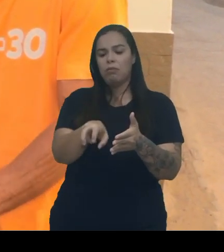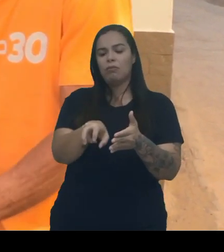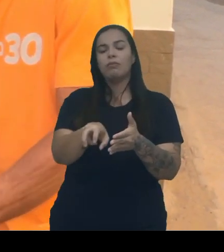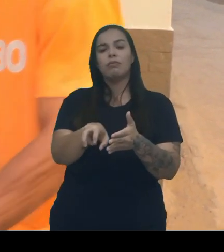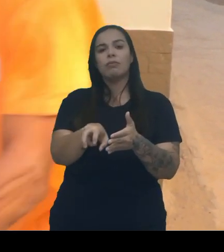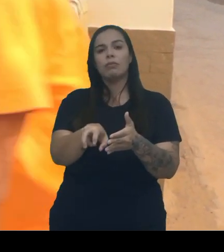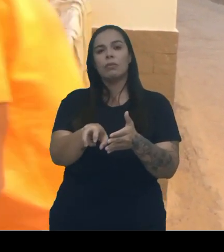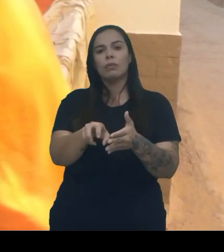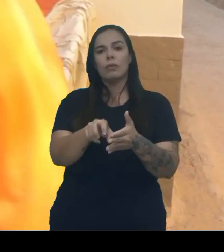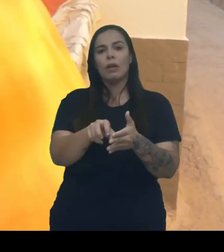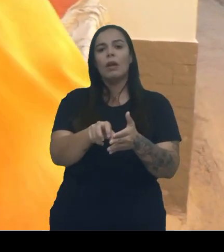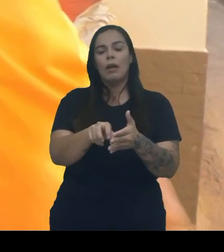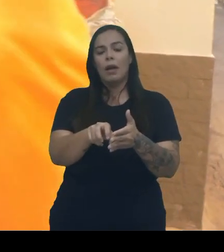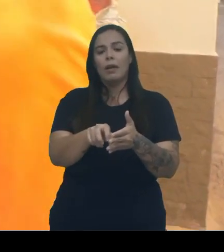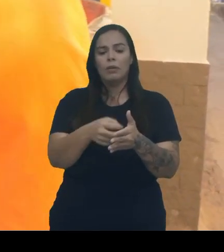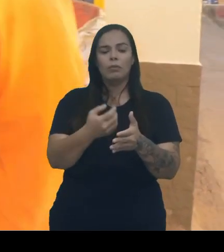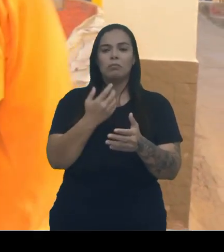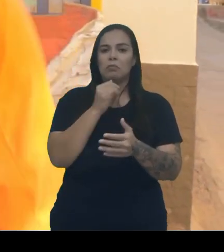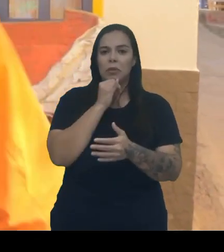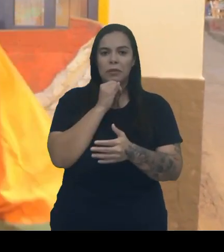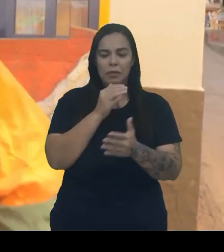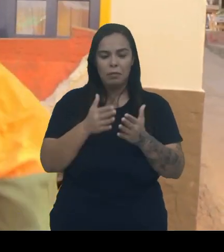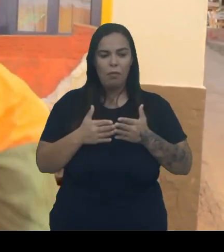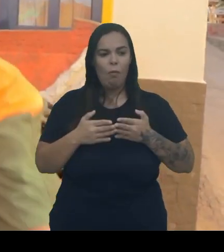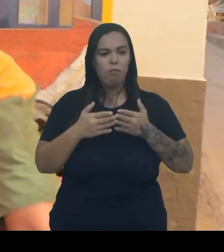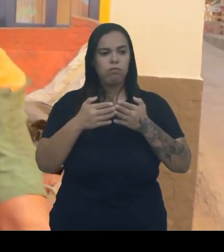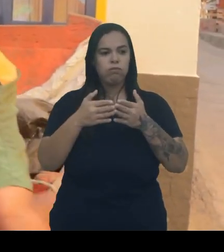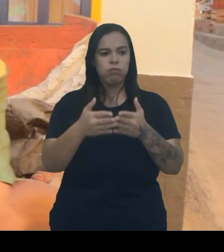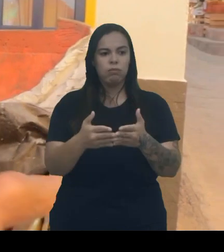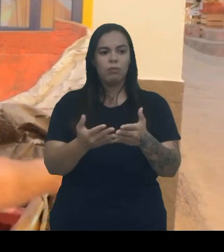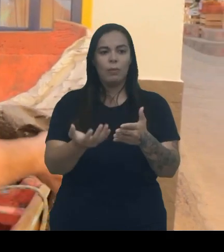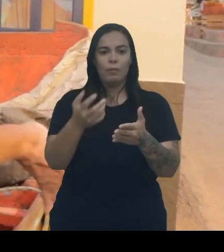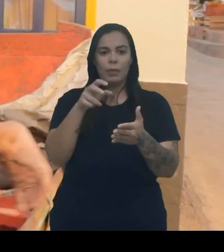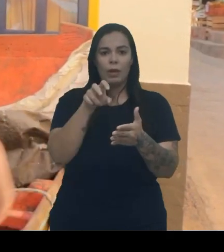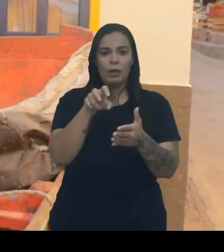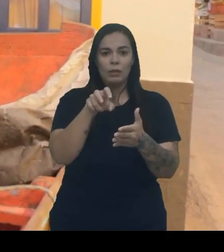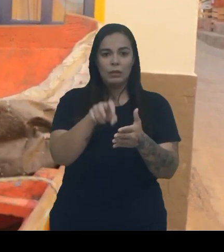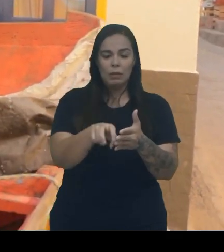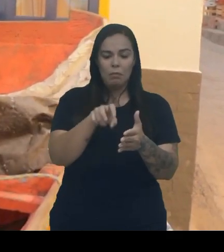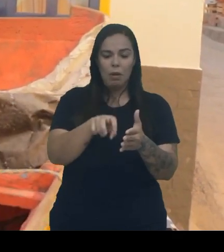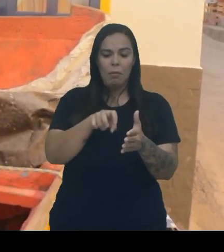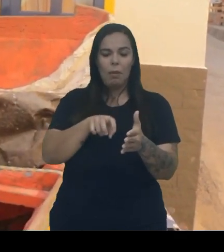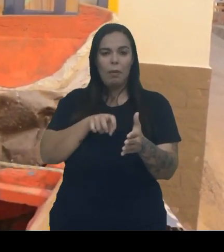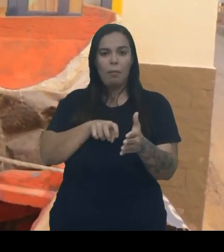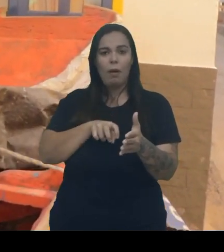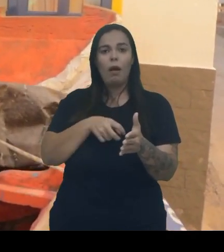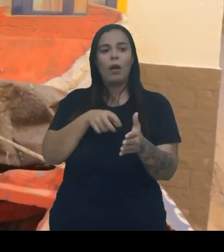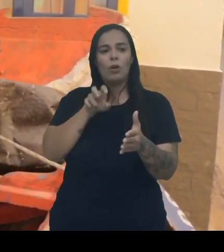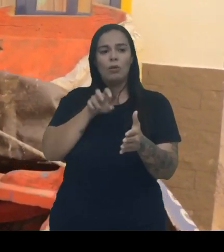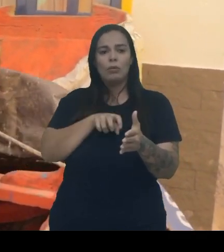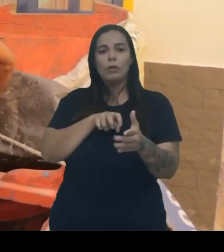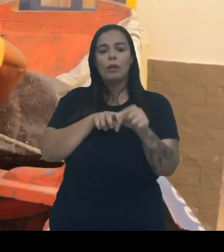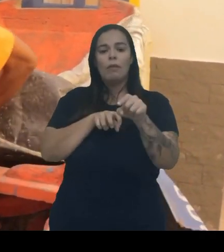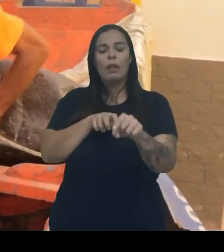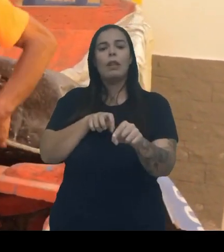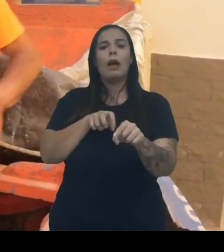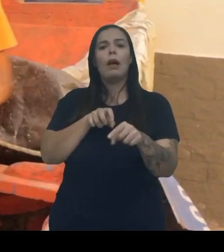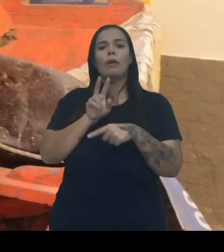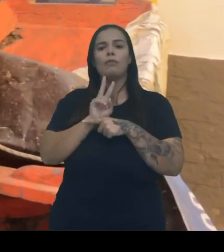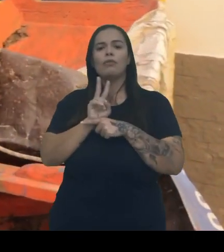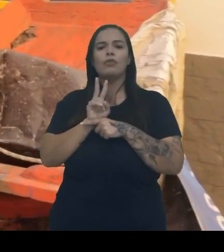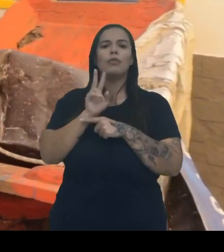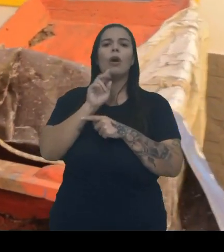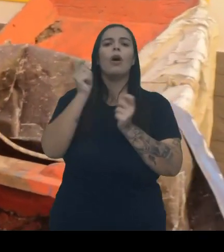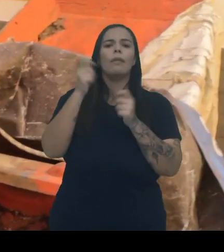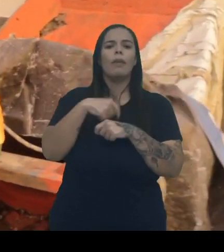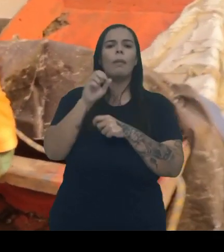chumbo, o seguinte, eu sentava aqui, no cara, vou largar ele. O vigia fez sinal lá embaixo, aí eu vou largar ele. O